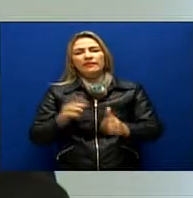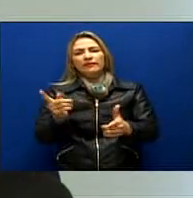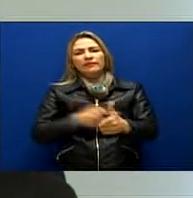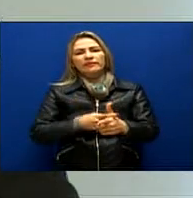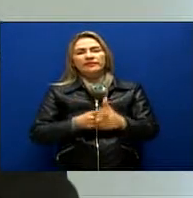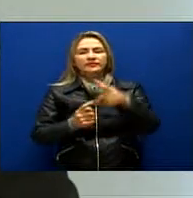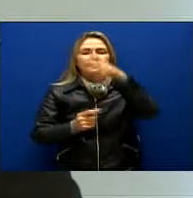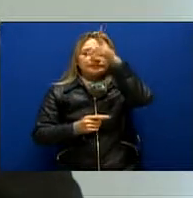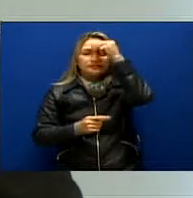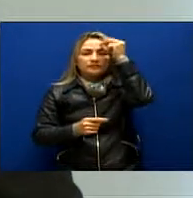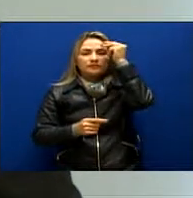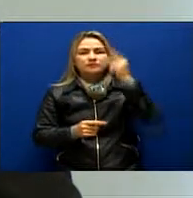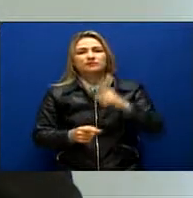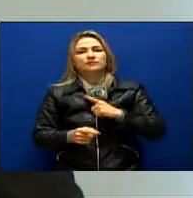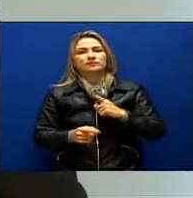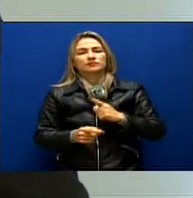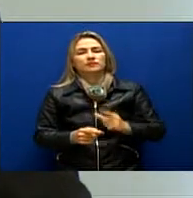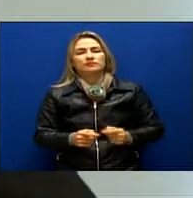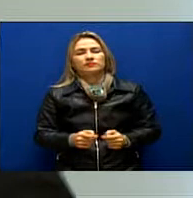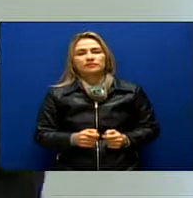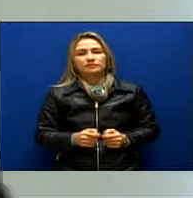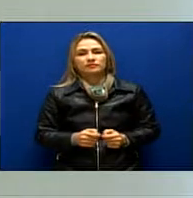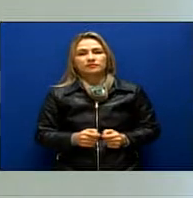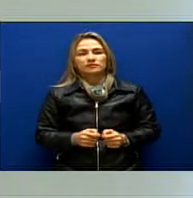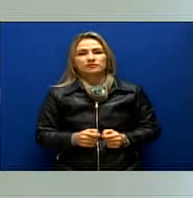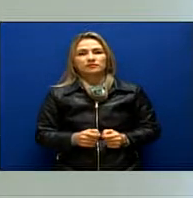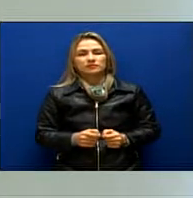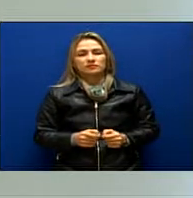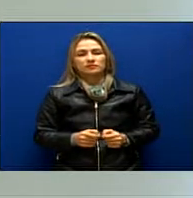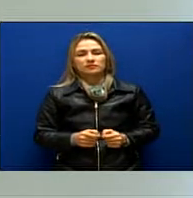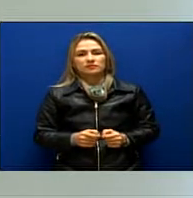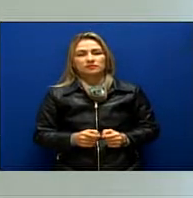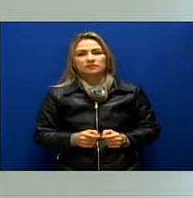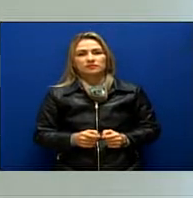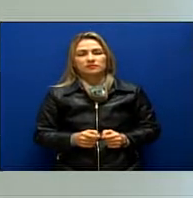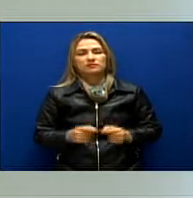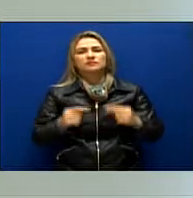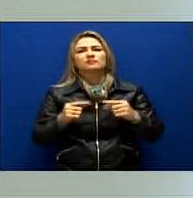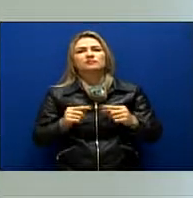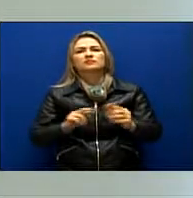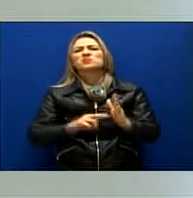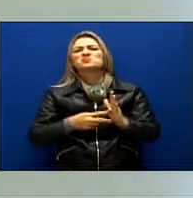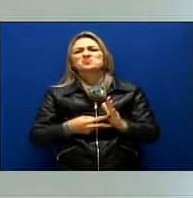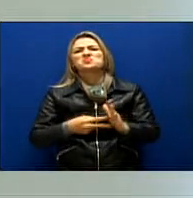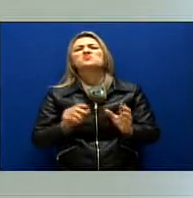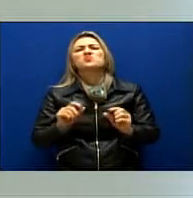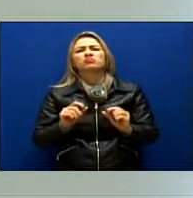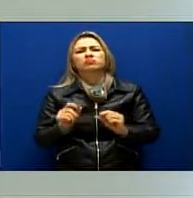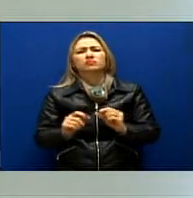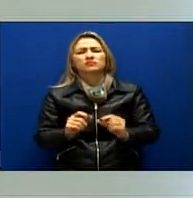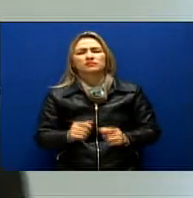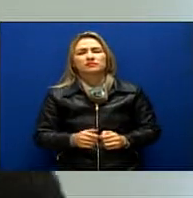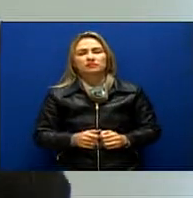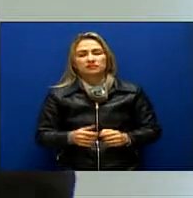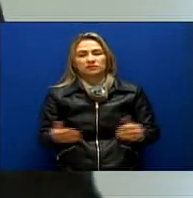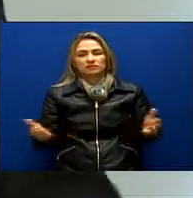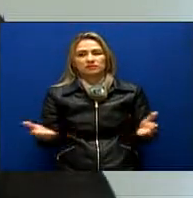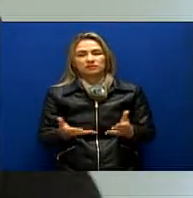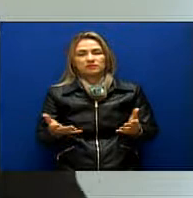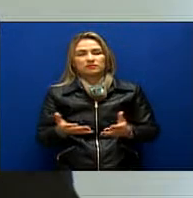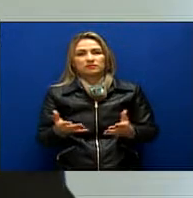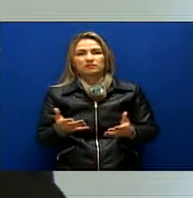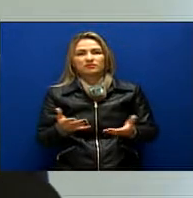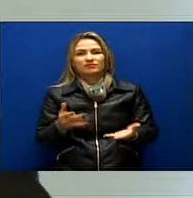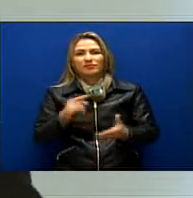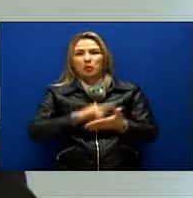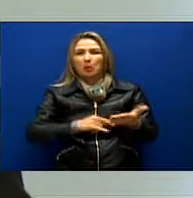na Prefeitura de Sorocaba, vereador Renan. O que quer dizer? Existe hoje uma burocracia muito grande e falha no